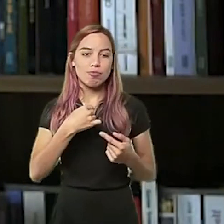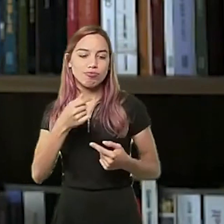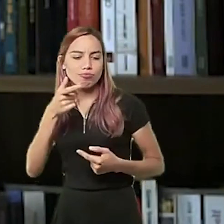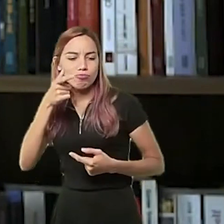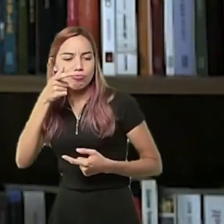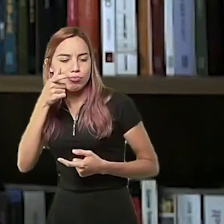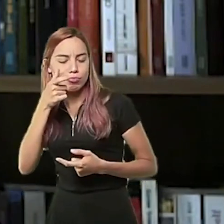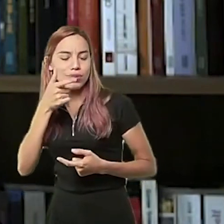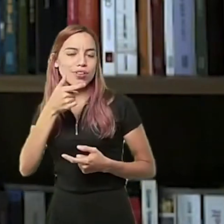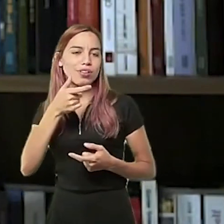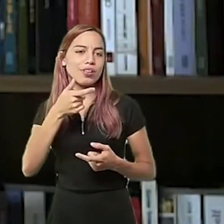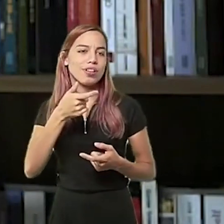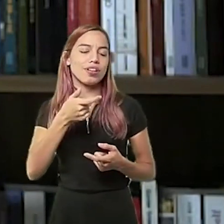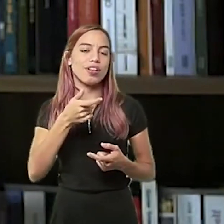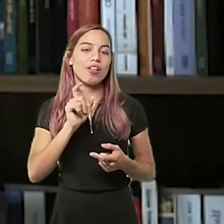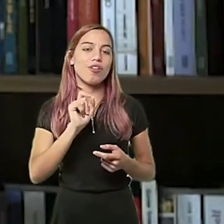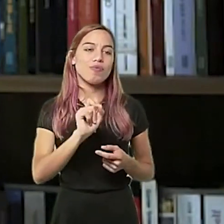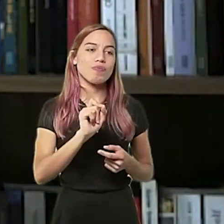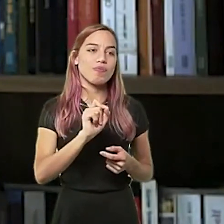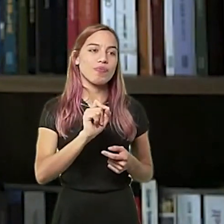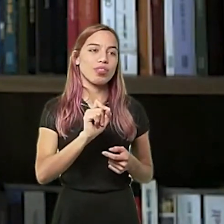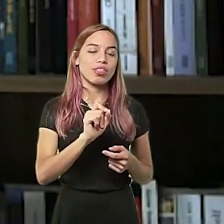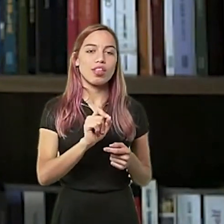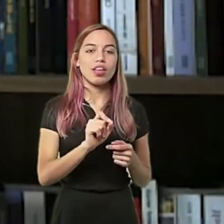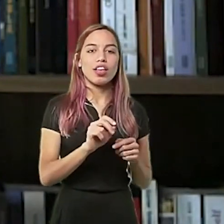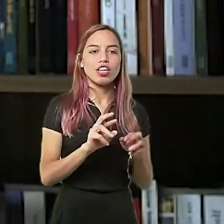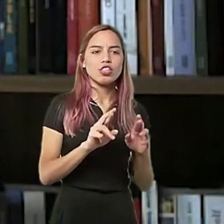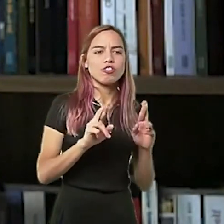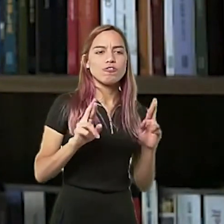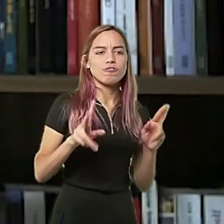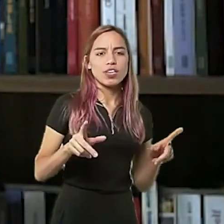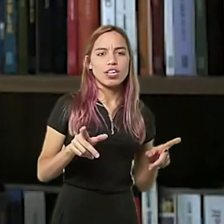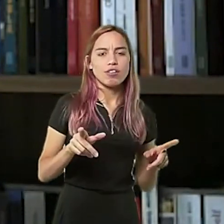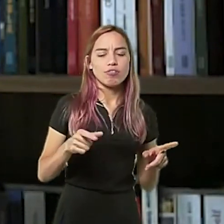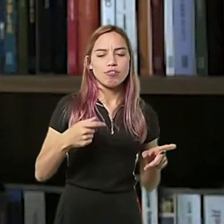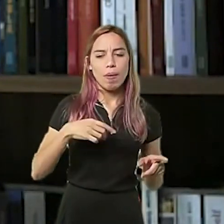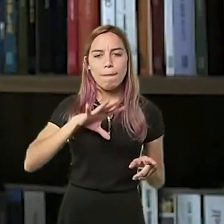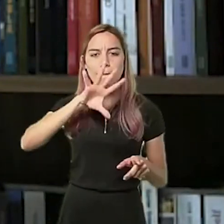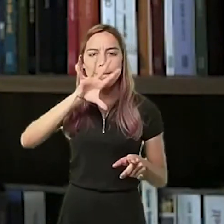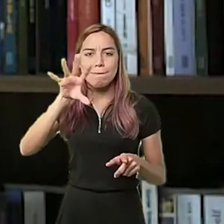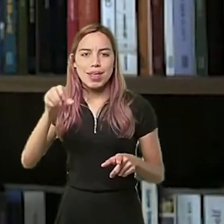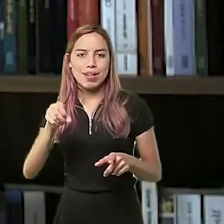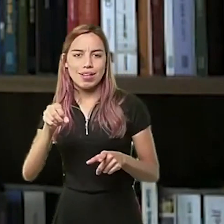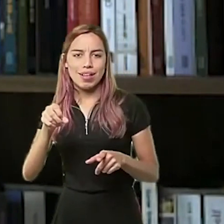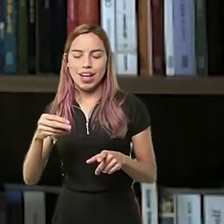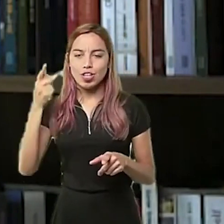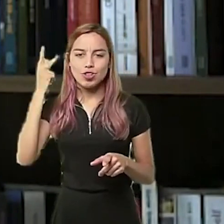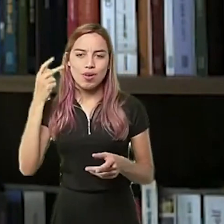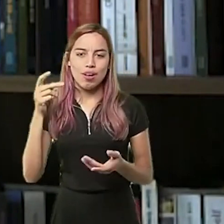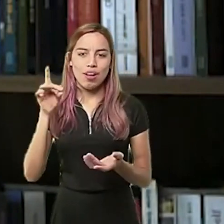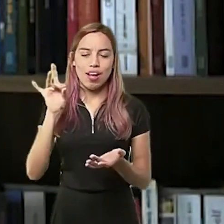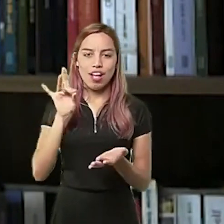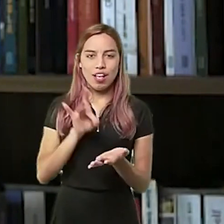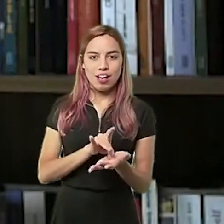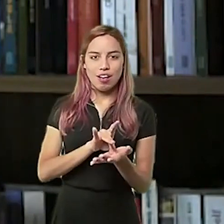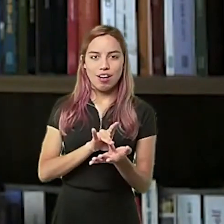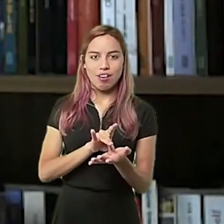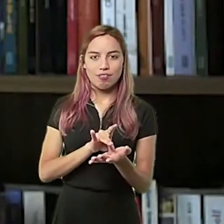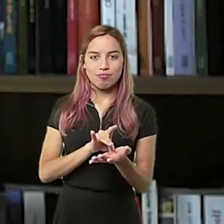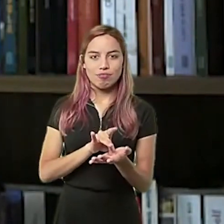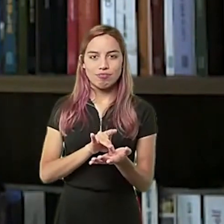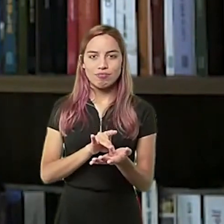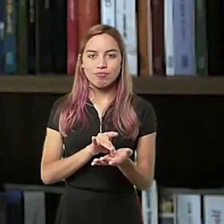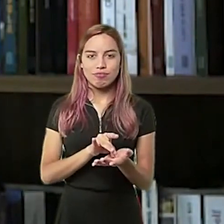lugar. Acho que também tem uma relação com a minha própria história, Josane, porque a minha